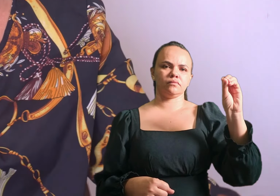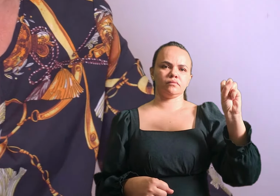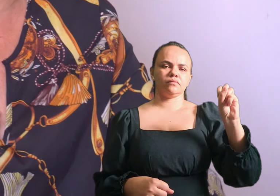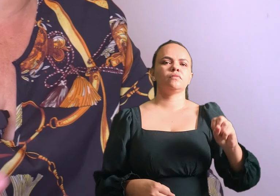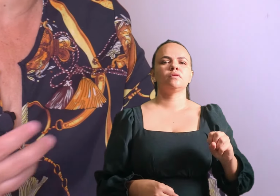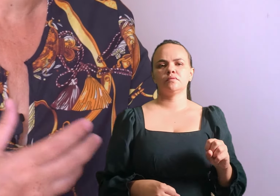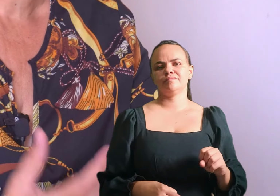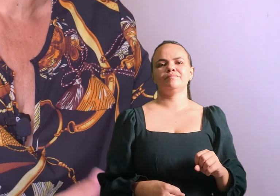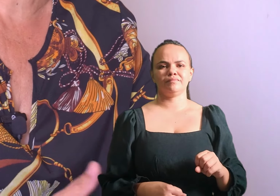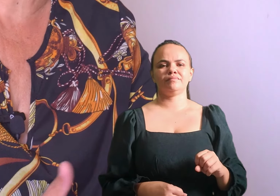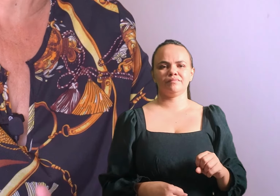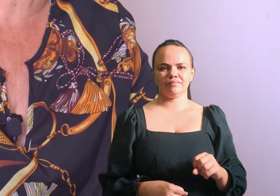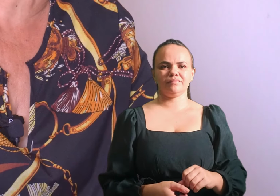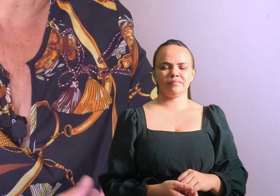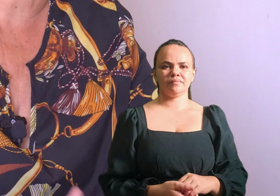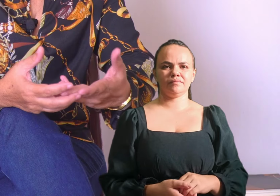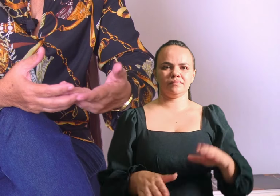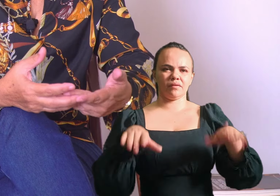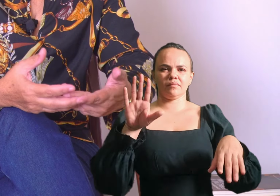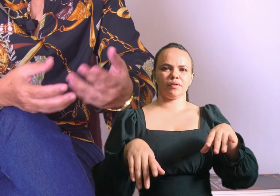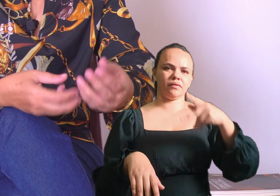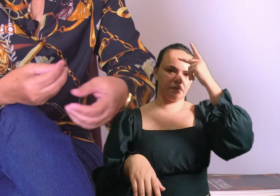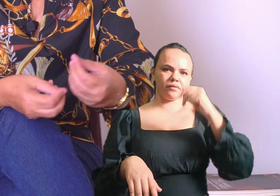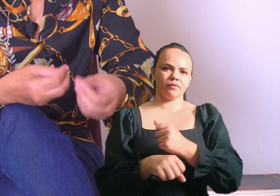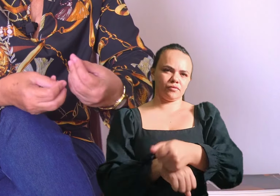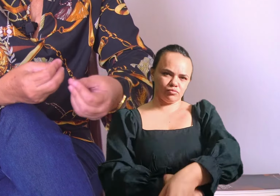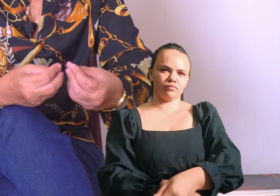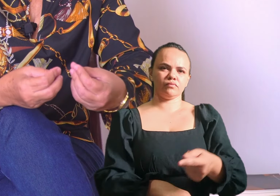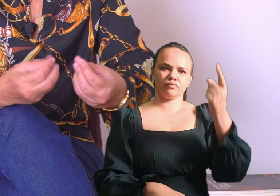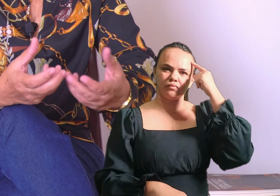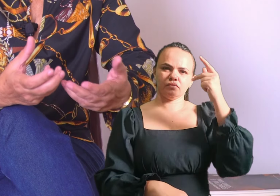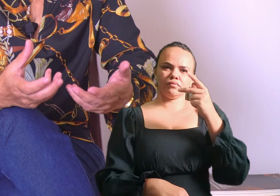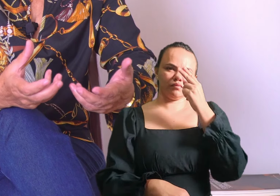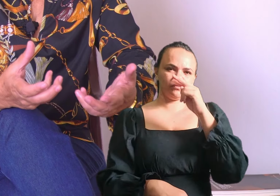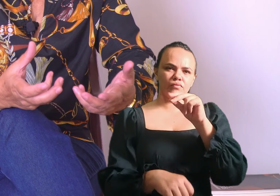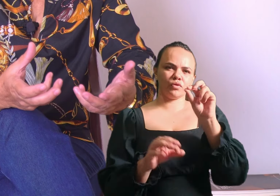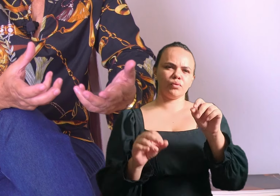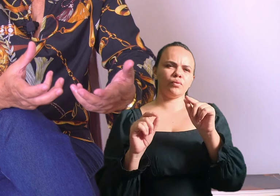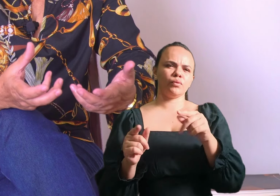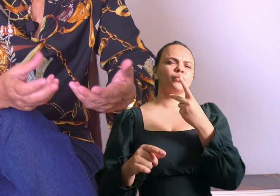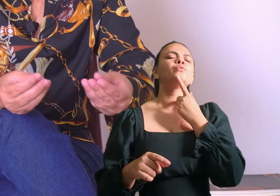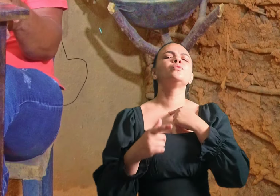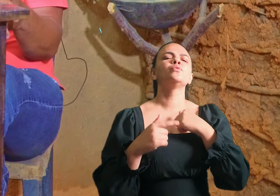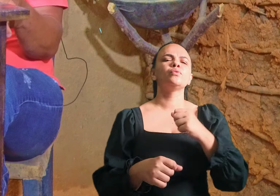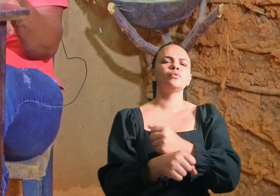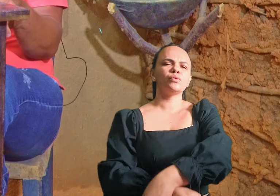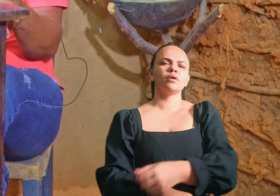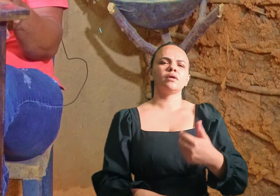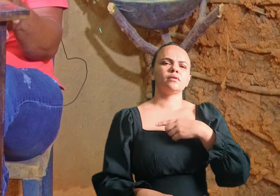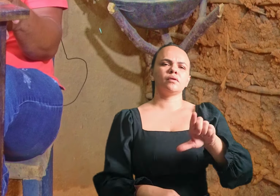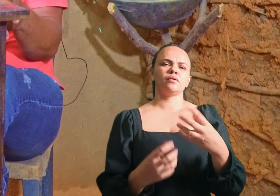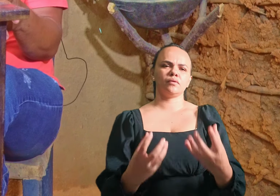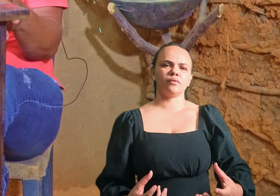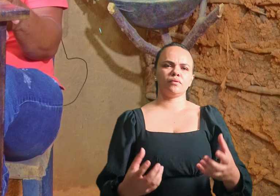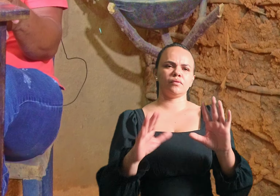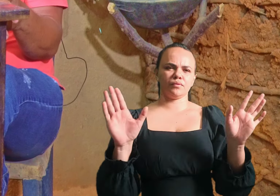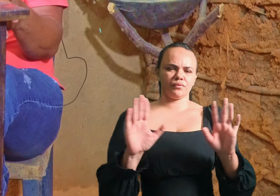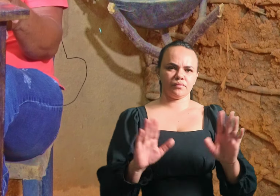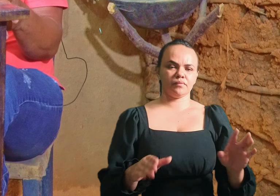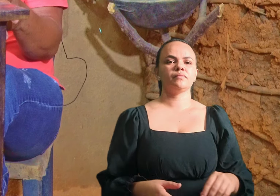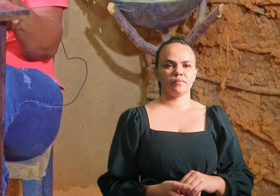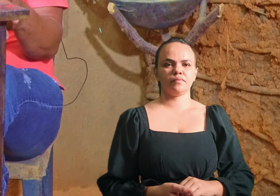quer ser aquilo e na verdade não er as pessoas escravizadas foram submetidas à aquela condição desumana é claro que luí Gomes primitivo